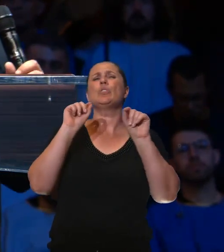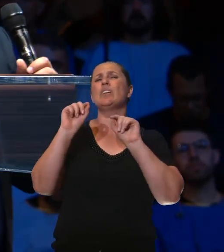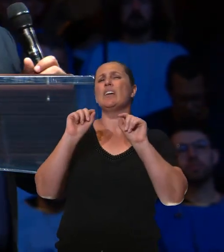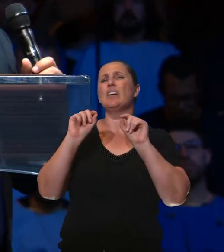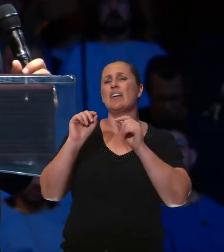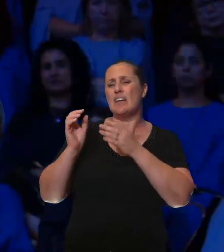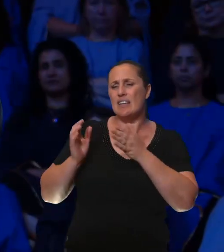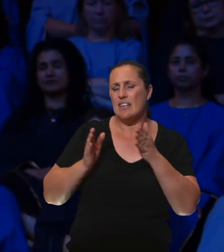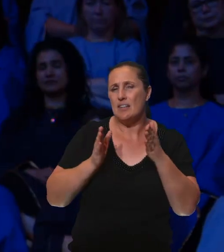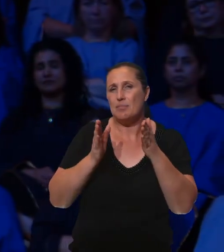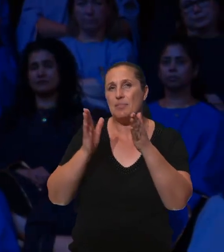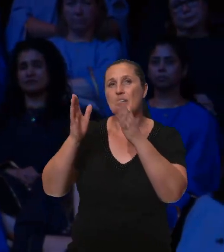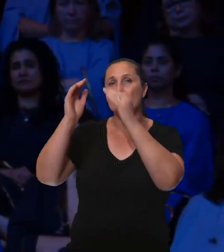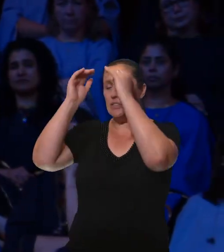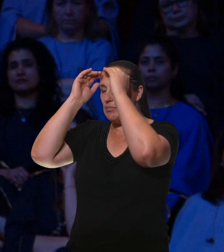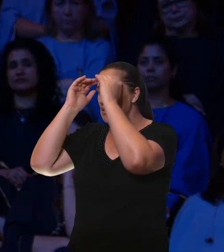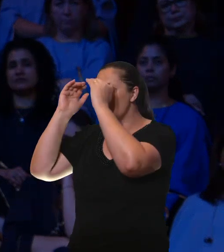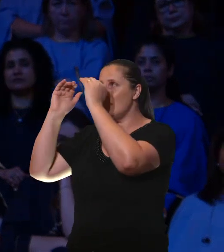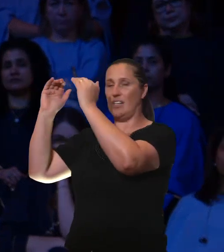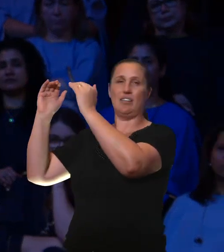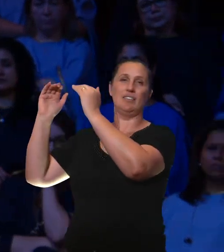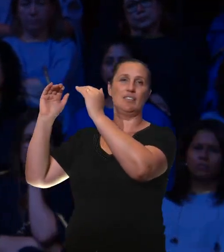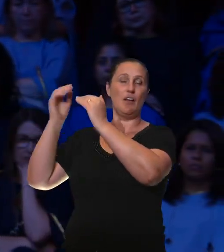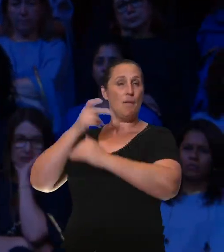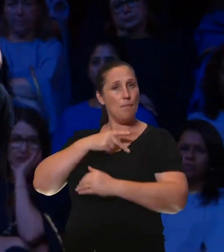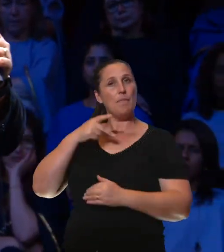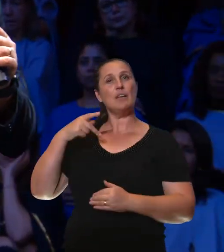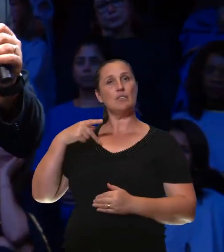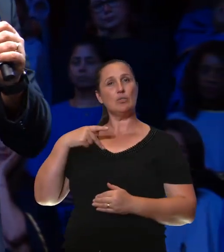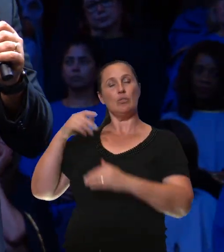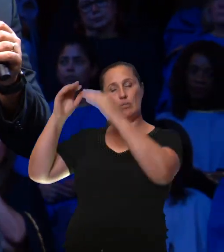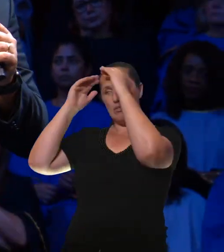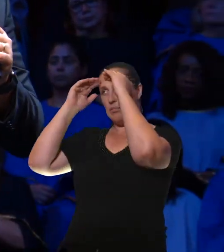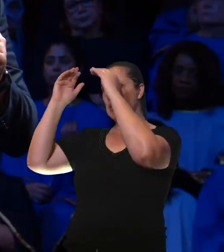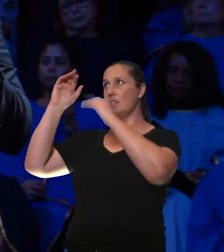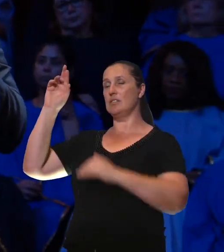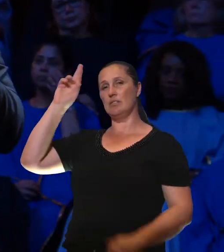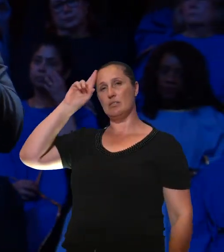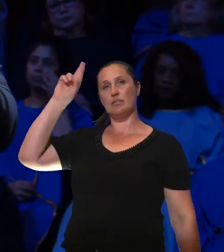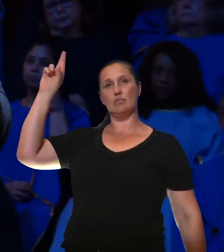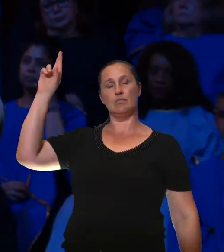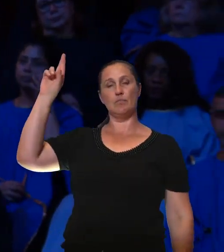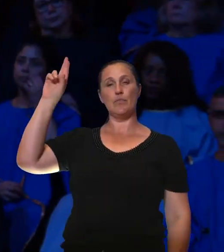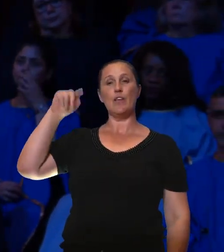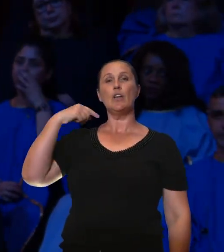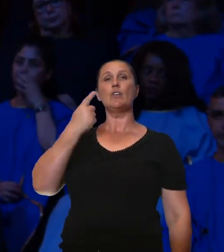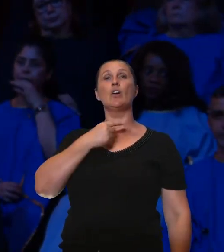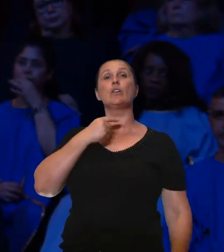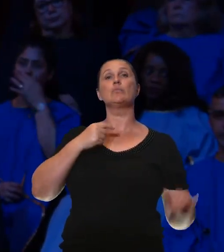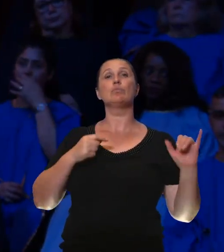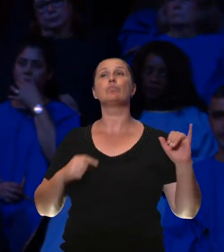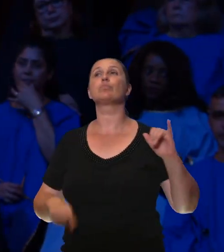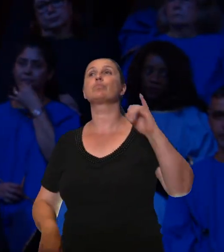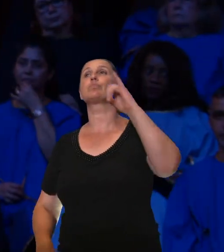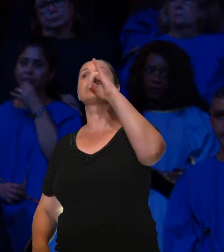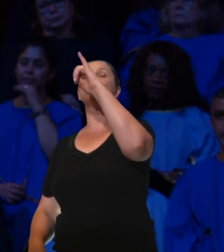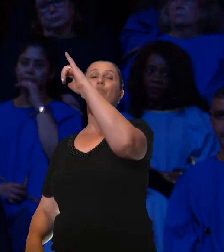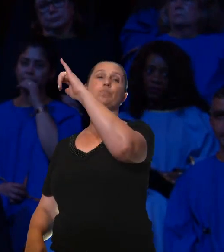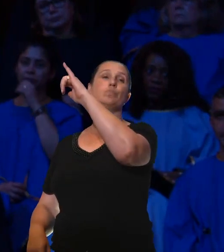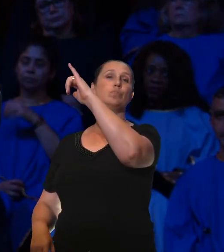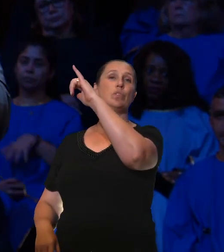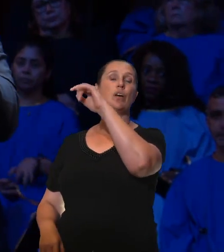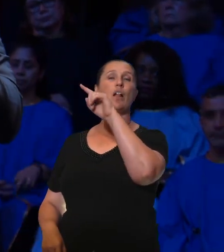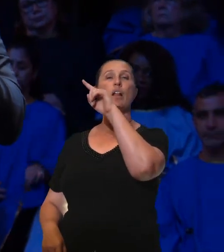ventos contrários, os açoites da vida, quando obedecemos ao Senhor. Pegamos um avião, contratamos um